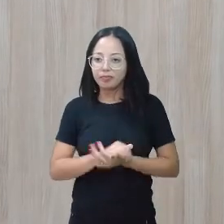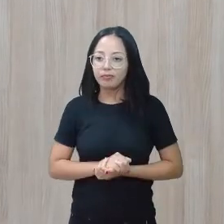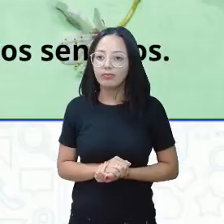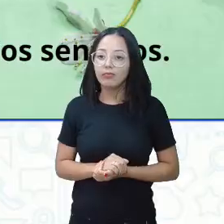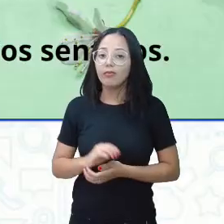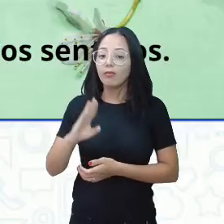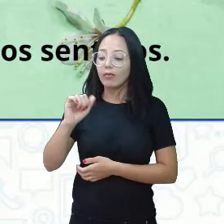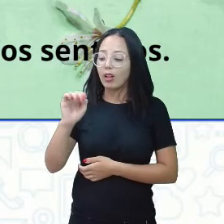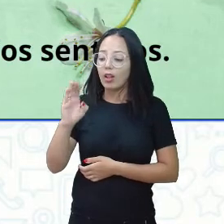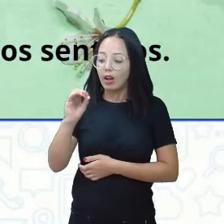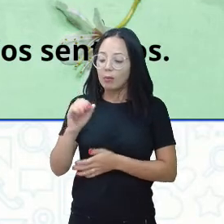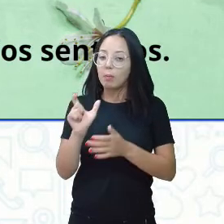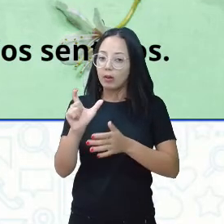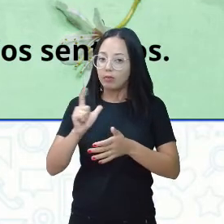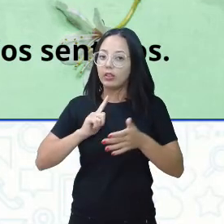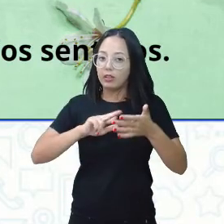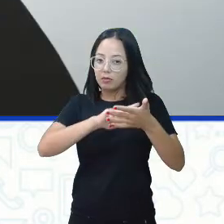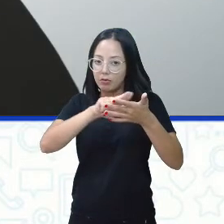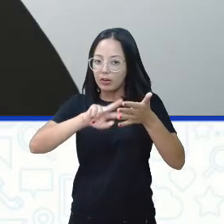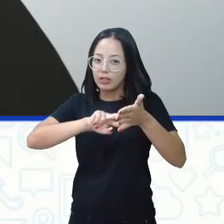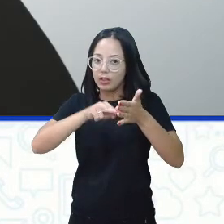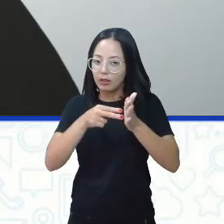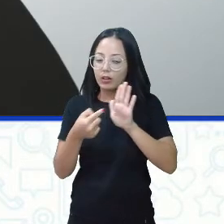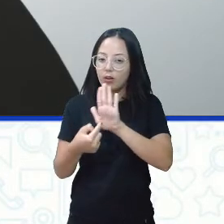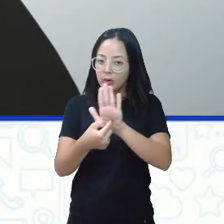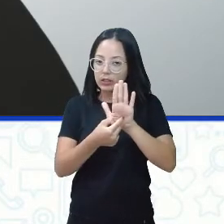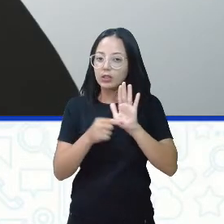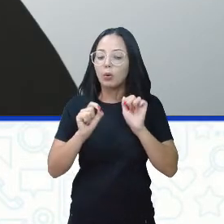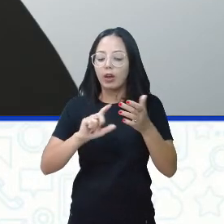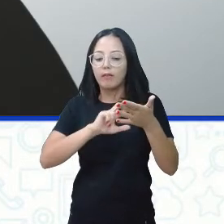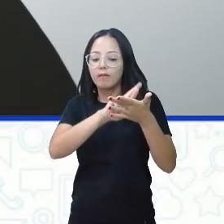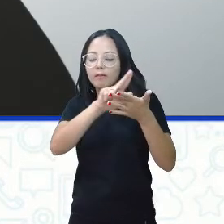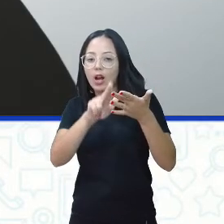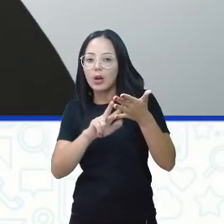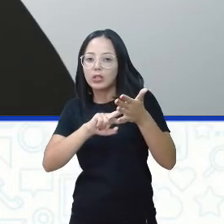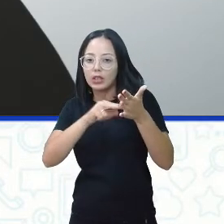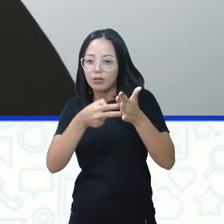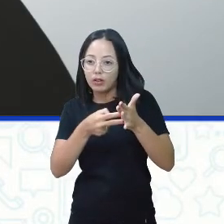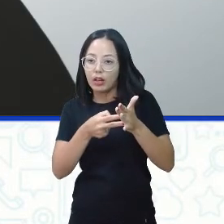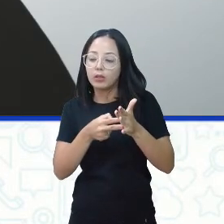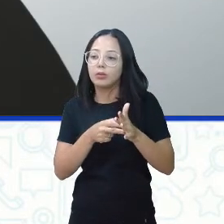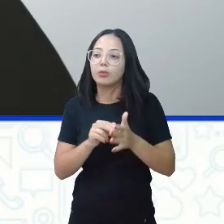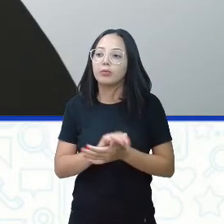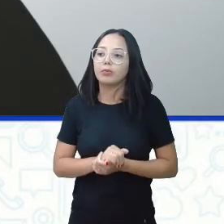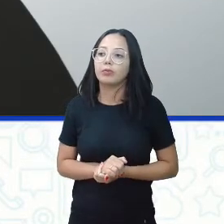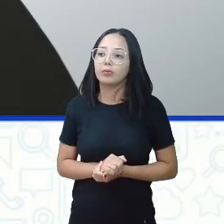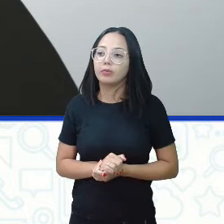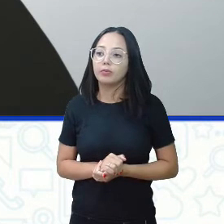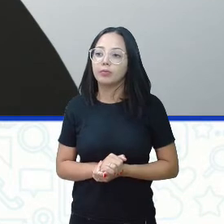Cabo é uma palavra polissêmica, como eu disse, pois apresenta vários sentidos. Além da polissemia,